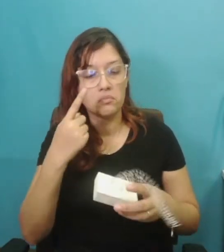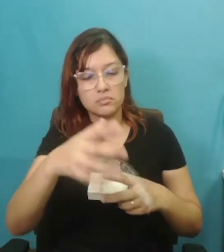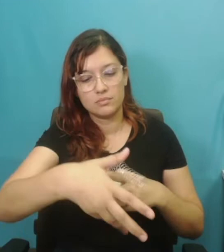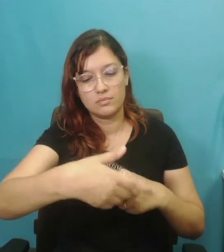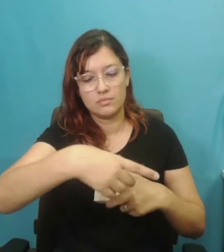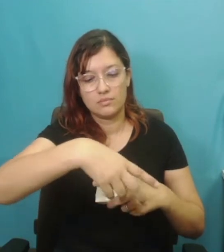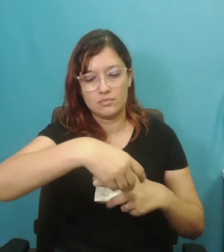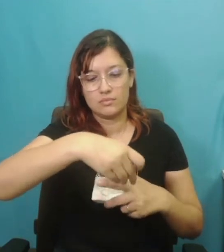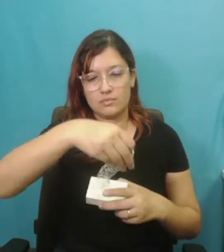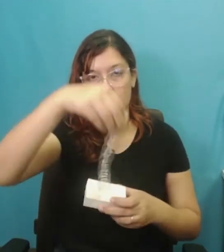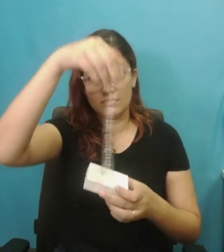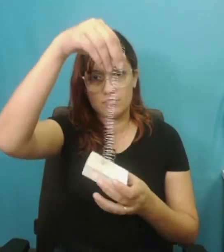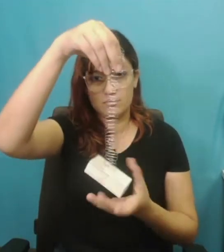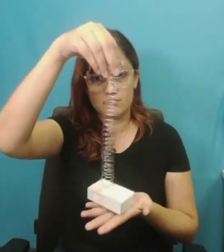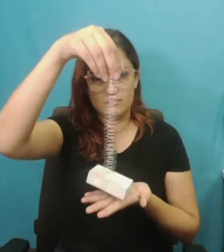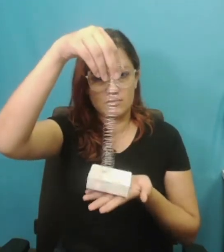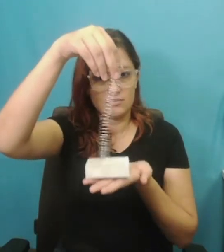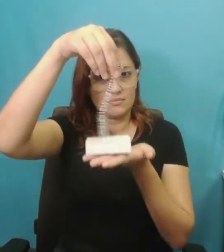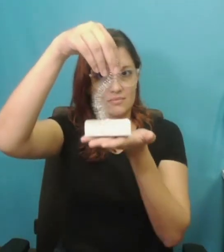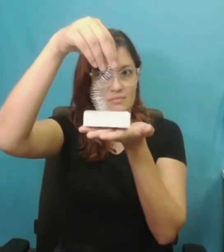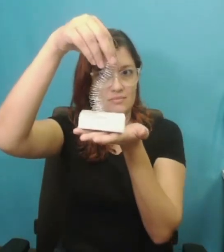fazendo a mola comprimir